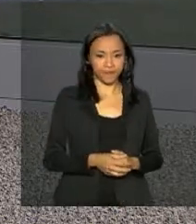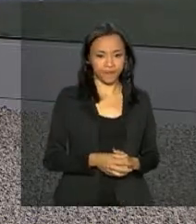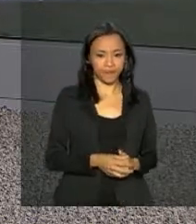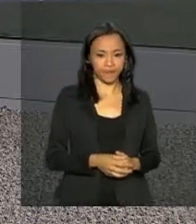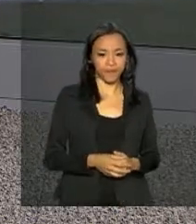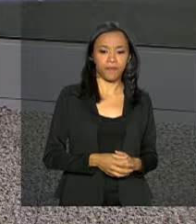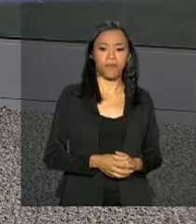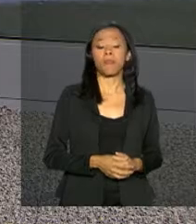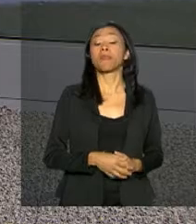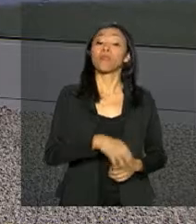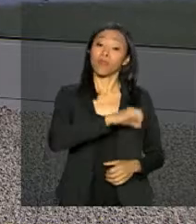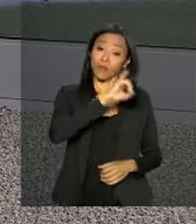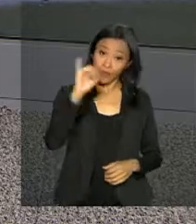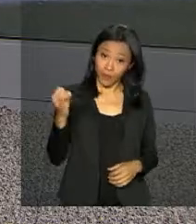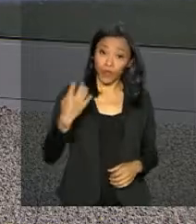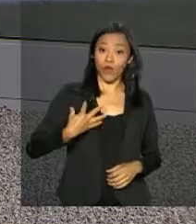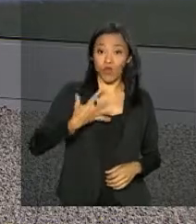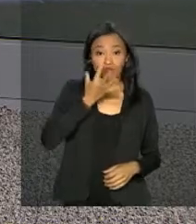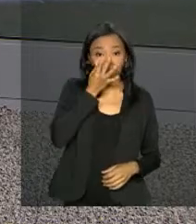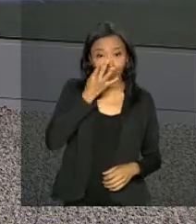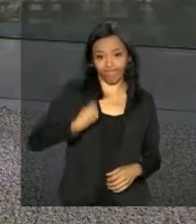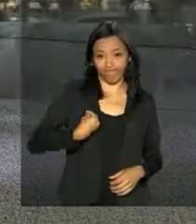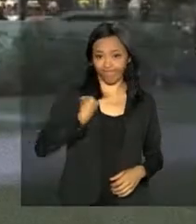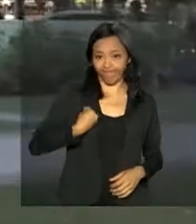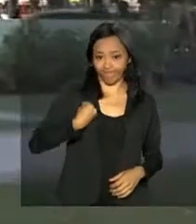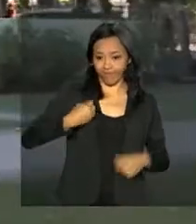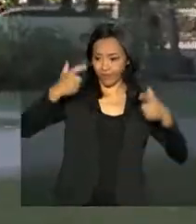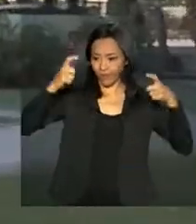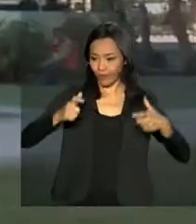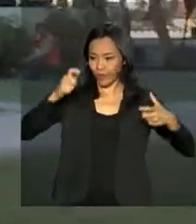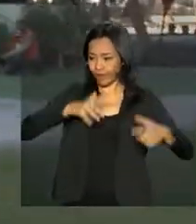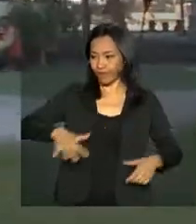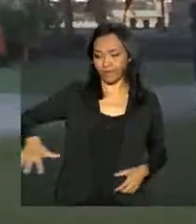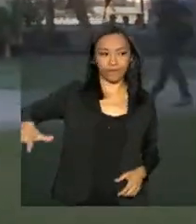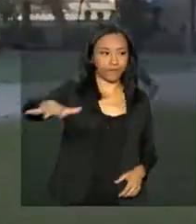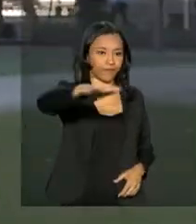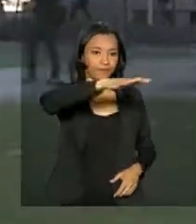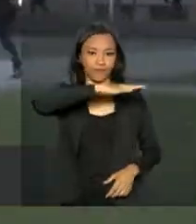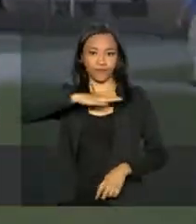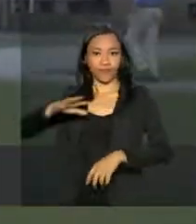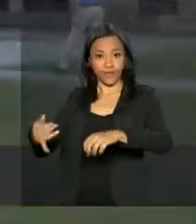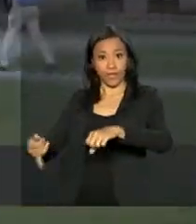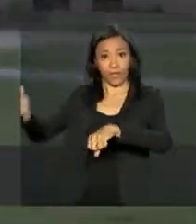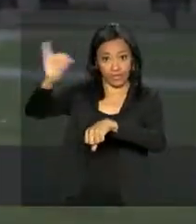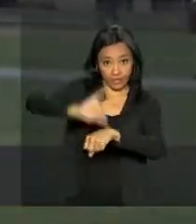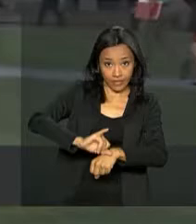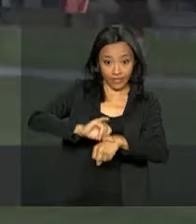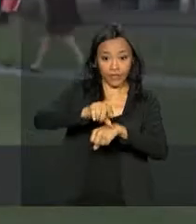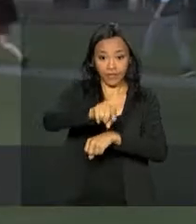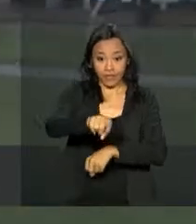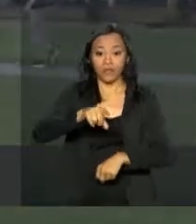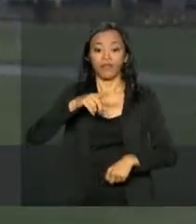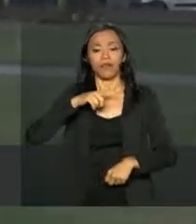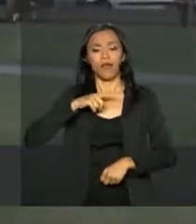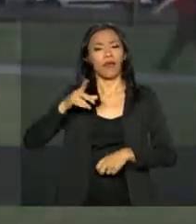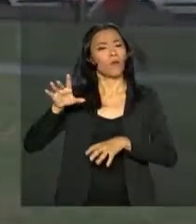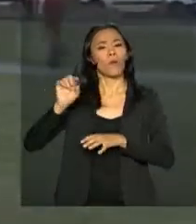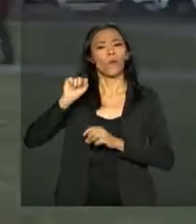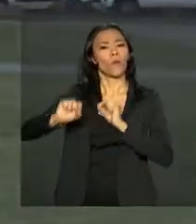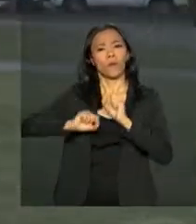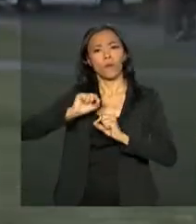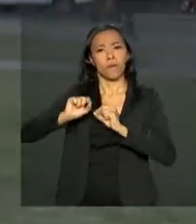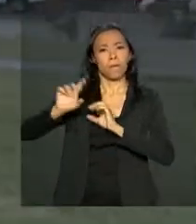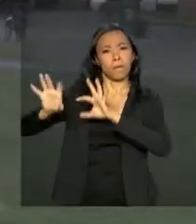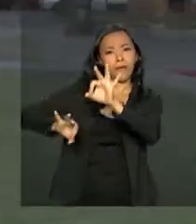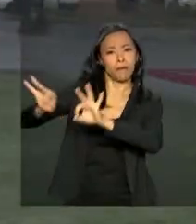renata eu continuo aqui na praça da cidadania no centro de santiago onde estão ocorrendo os preparativos para